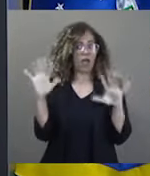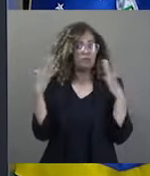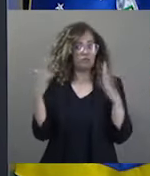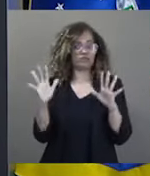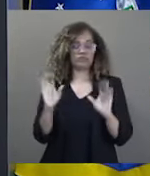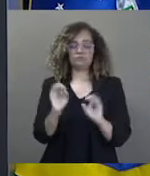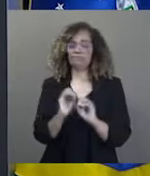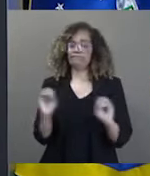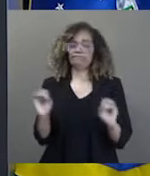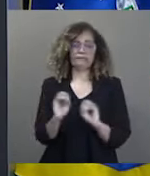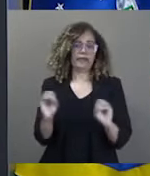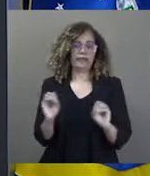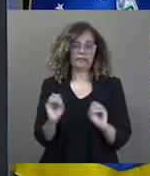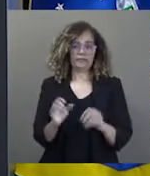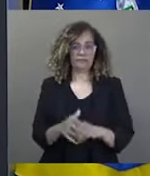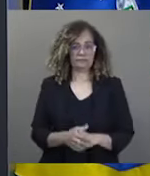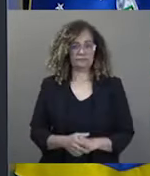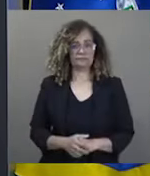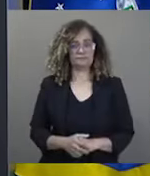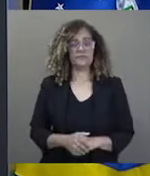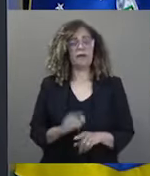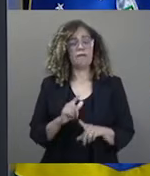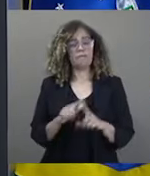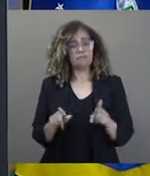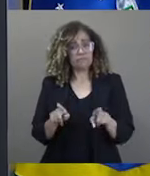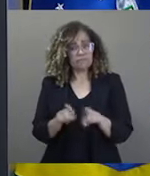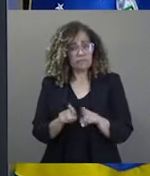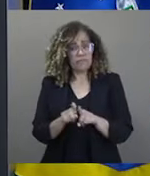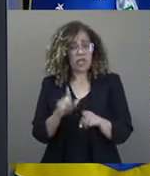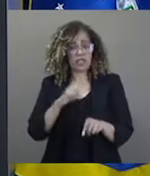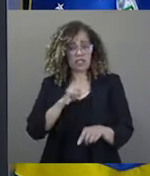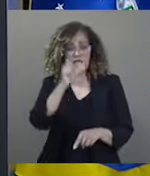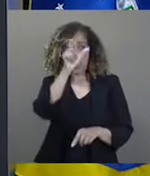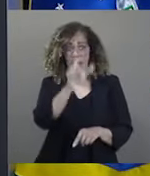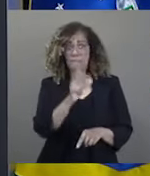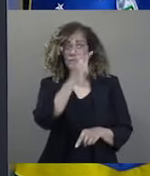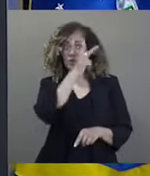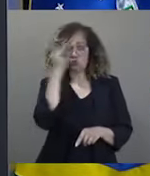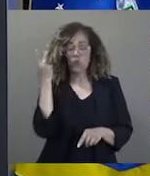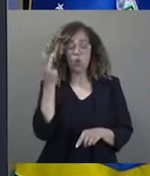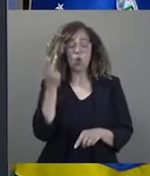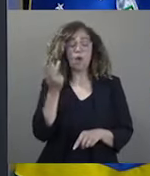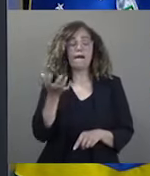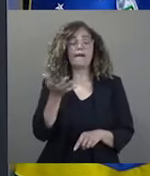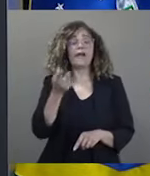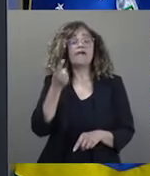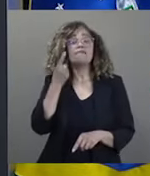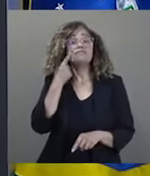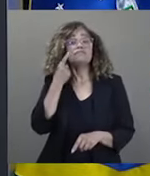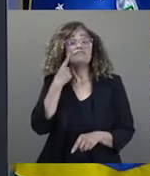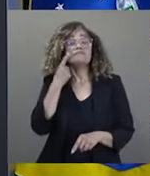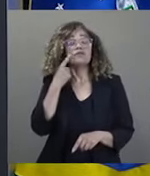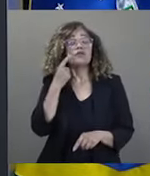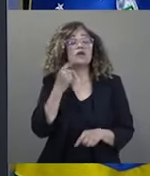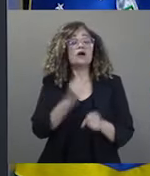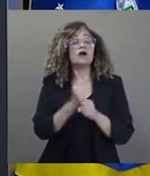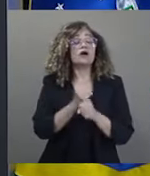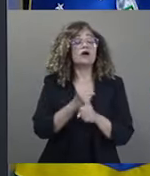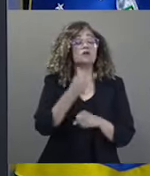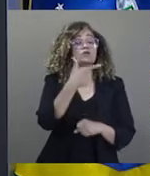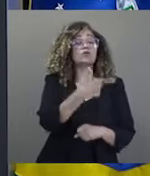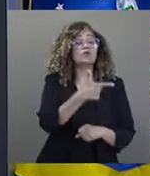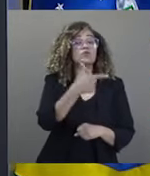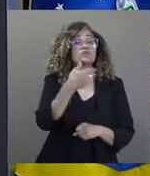óbvio Mas ainda tem gente que gostaria de ver em 2024 a